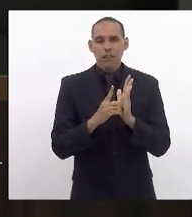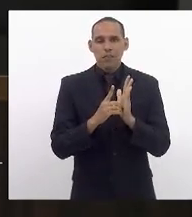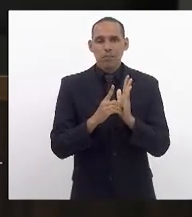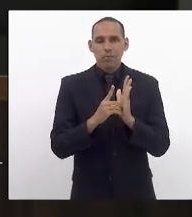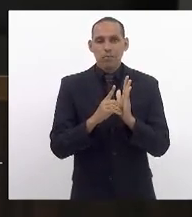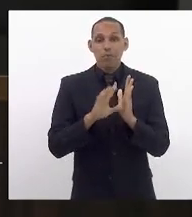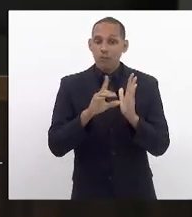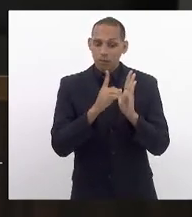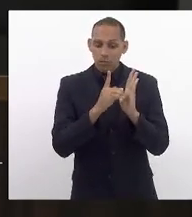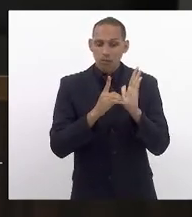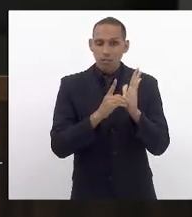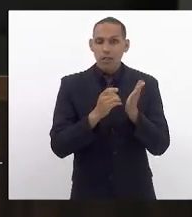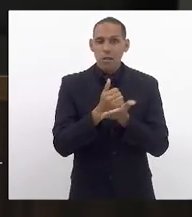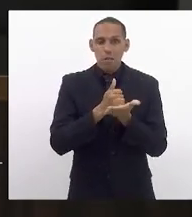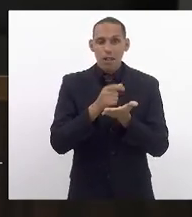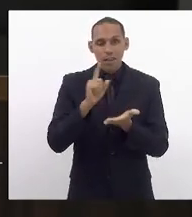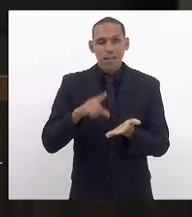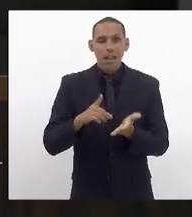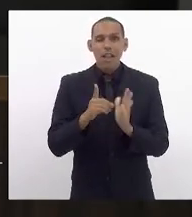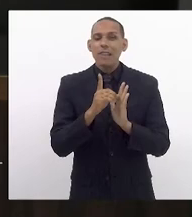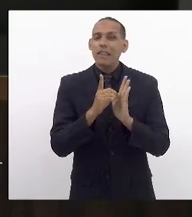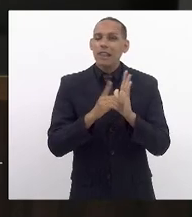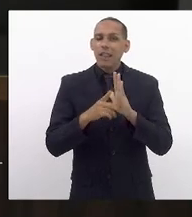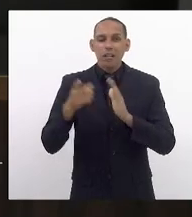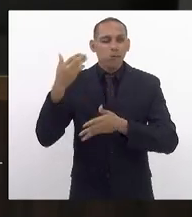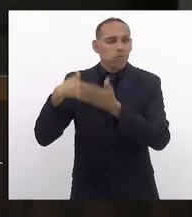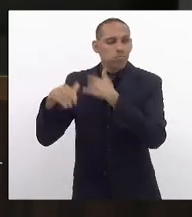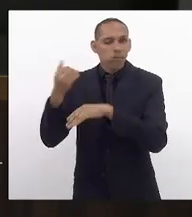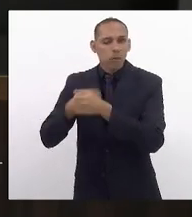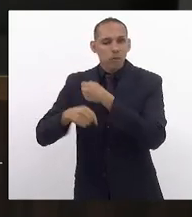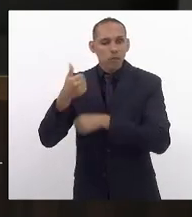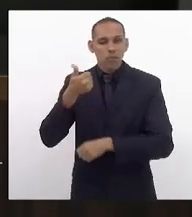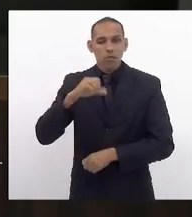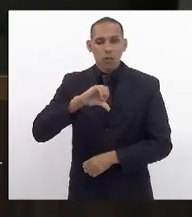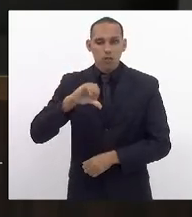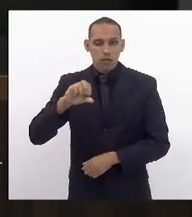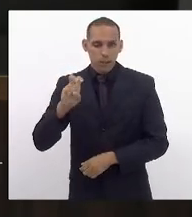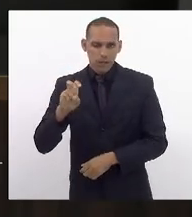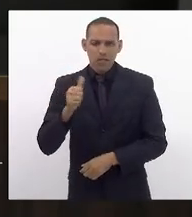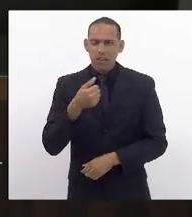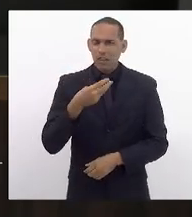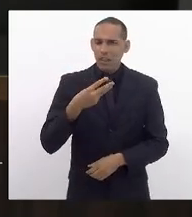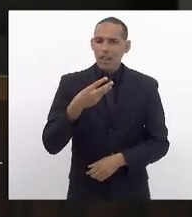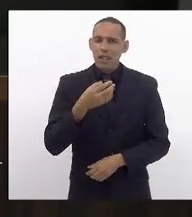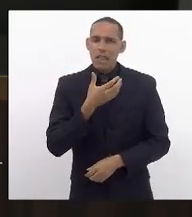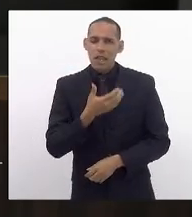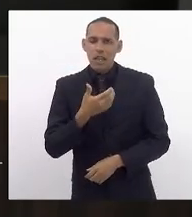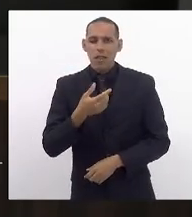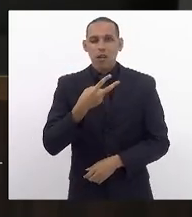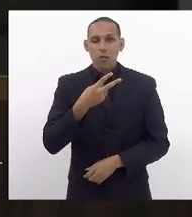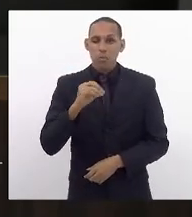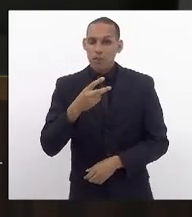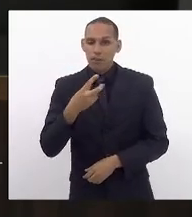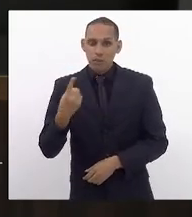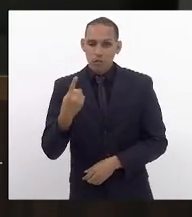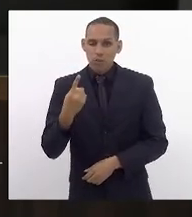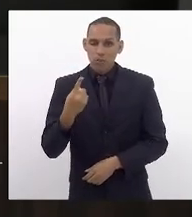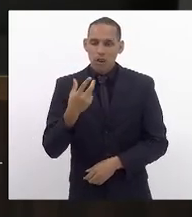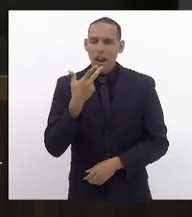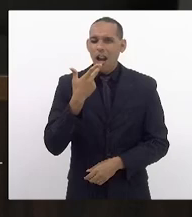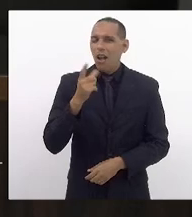decreto se baseia em um decreto de 95, que no dia 13 de dezembro de 2021 foi declarado